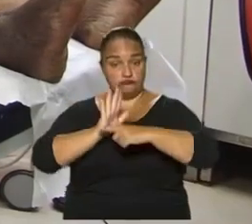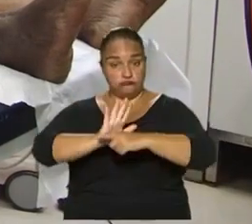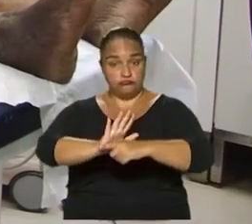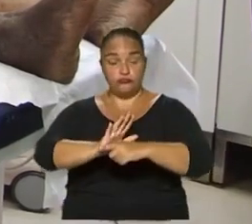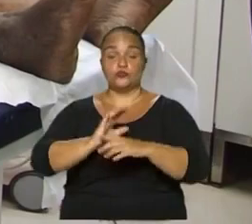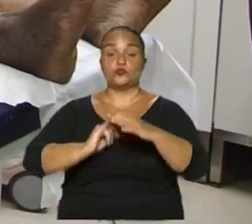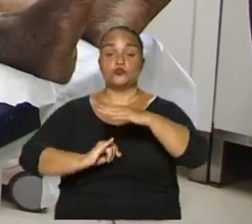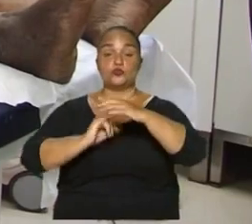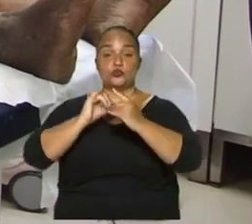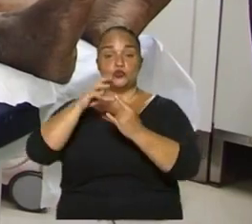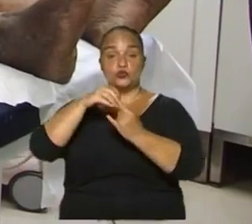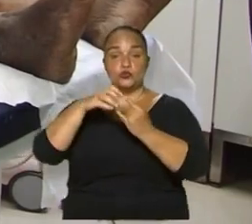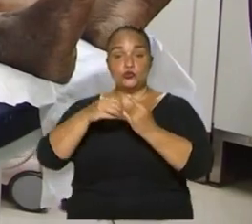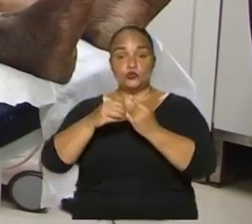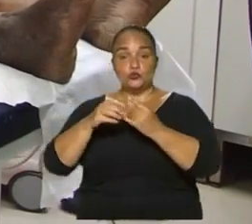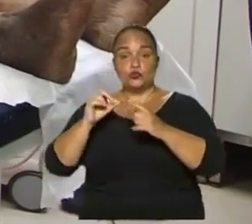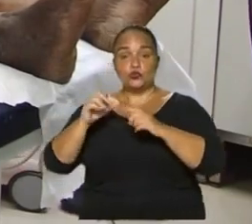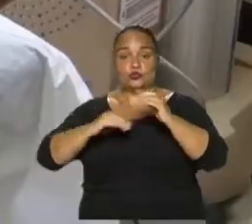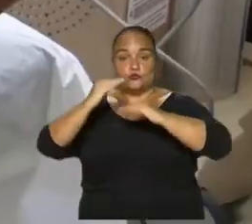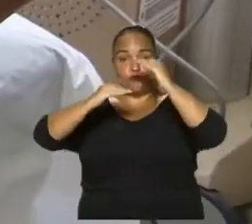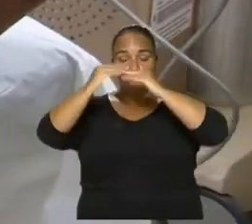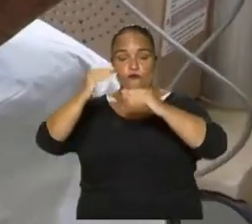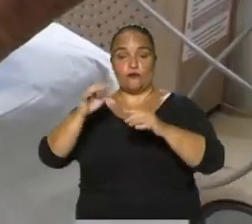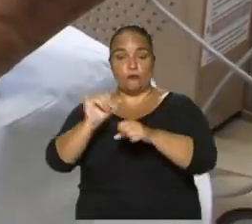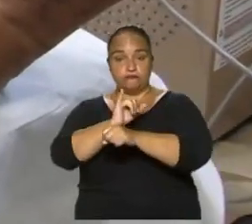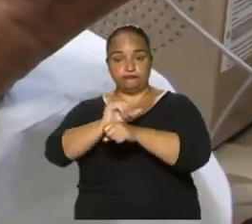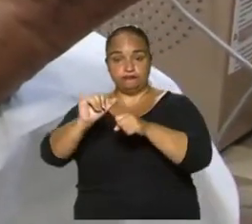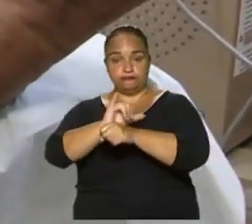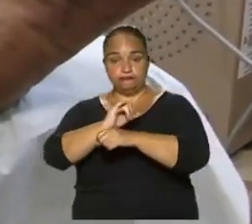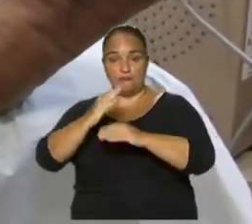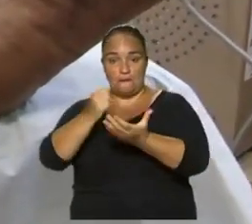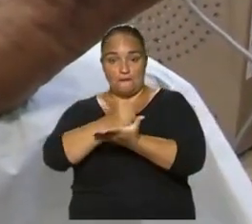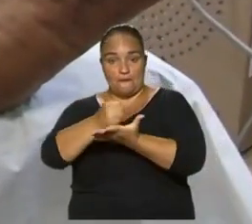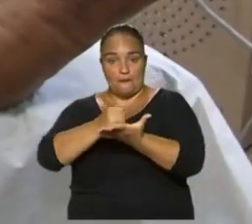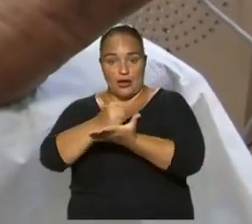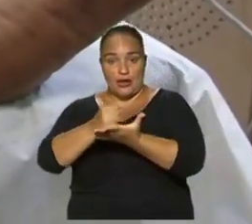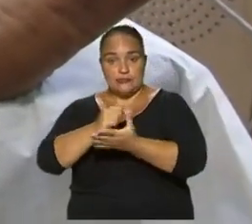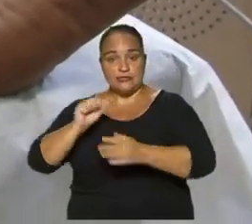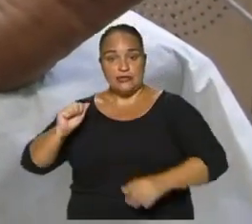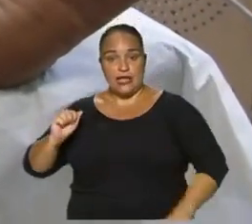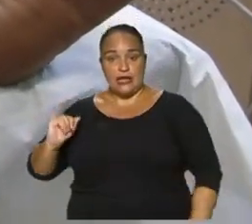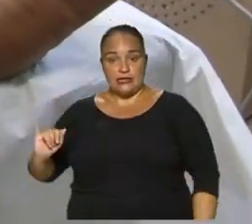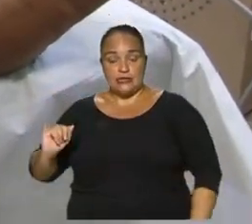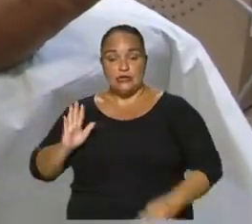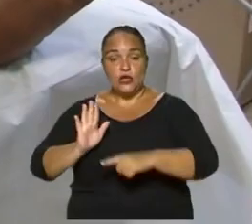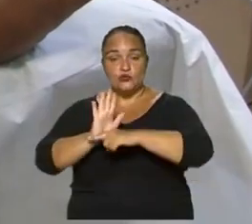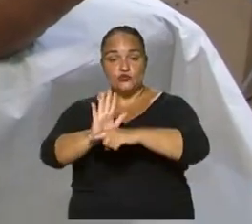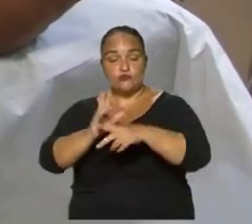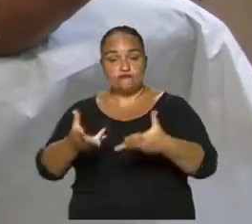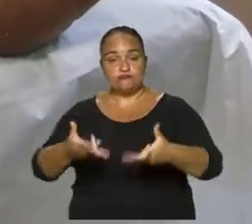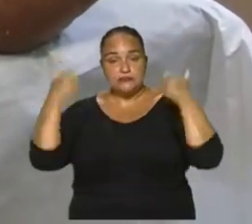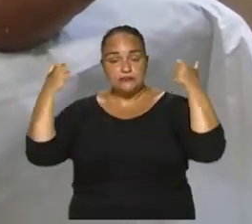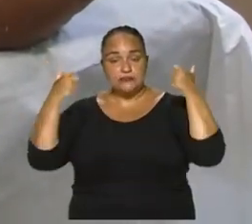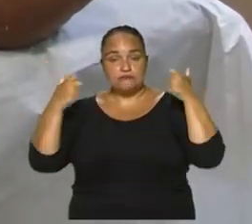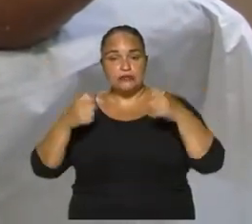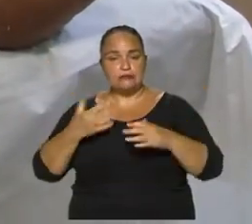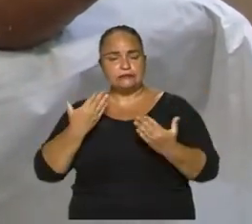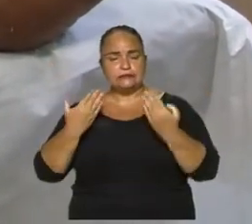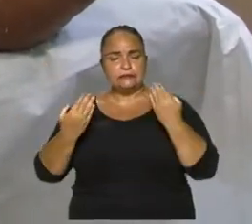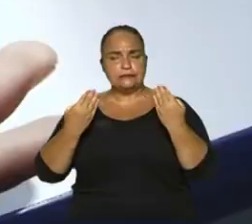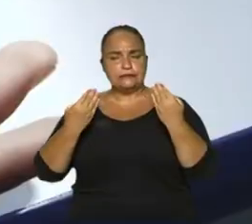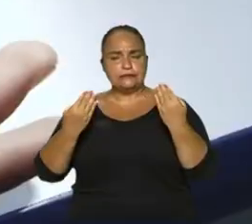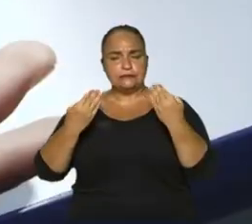Instituto Oswaldo Cruz desenvolveu uma ferramenta baseada em inteligência artificial que ajuda a identificar casos suspeitos da